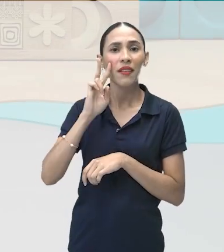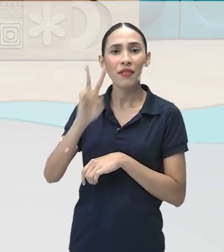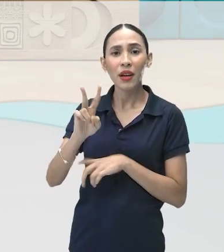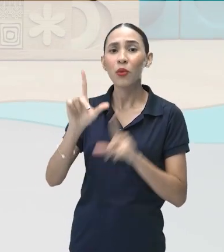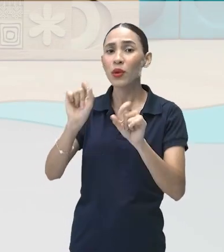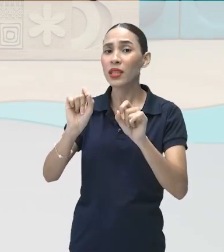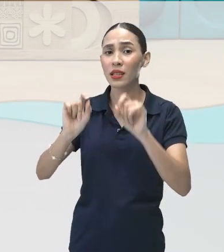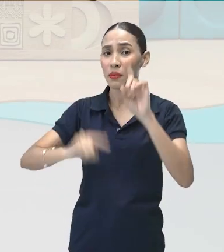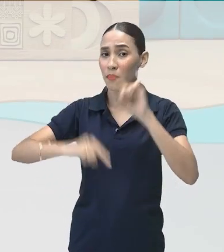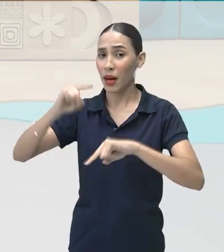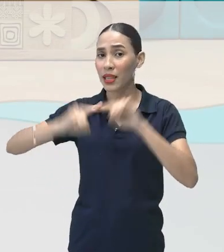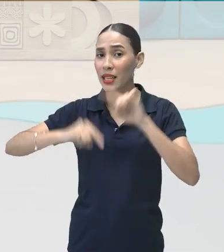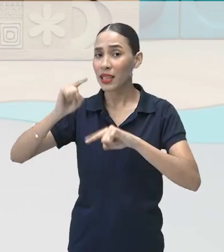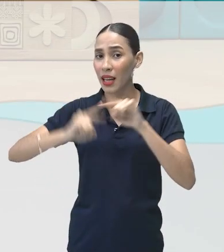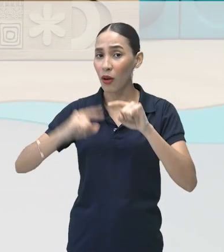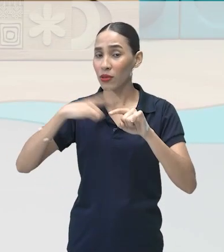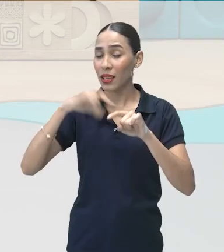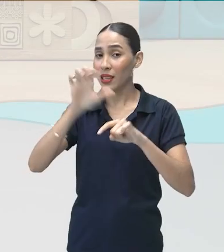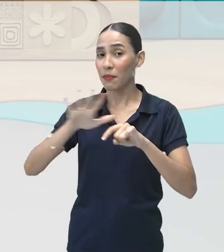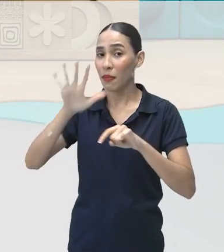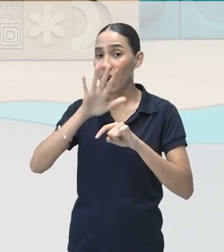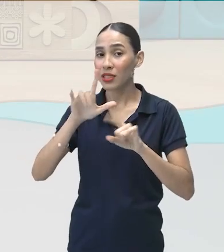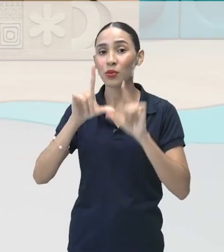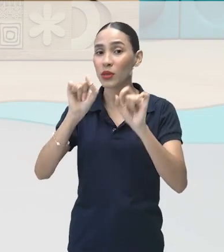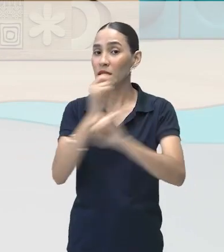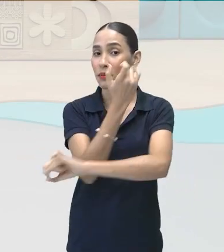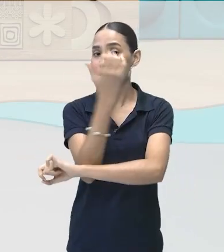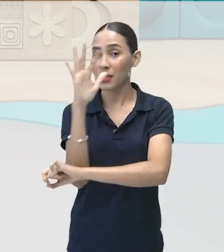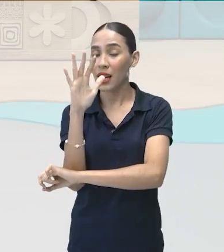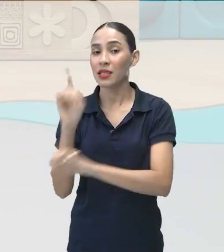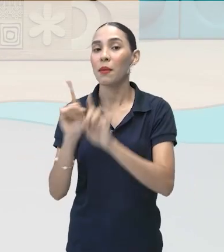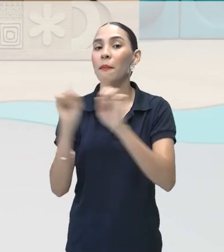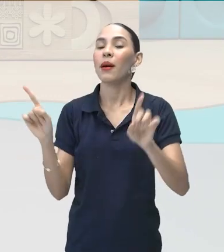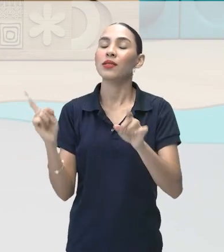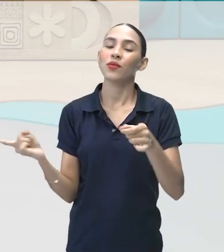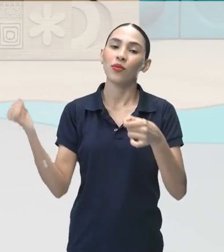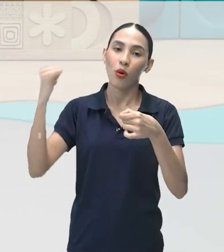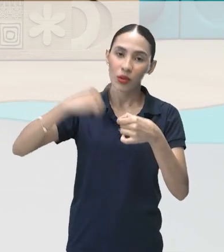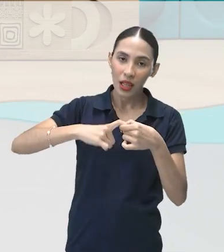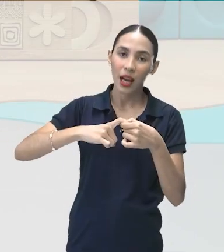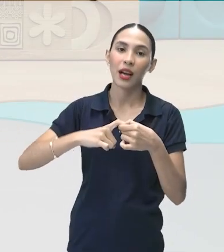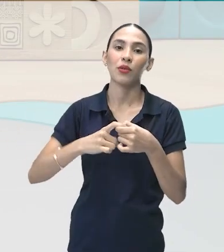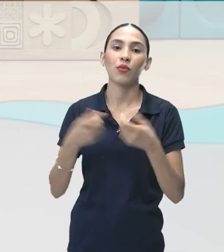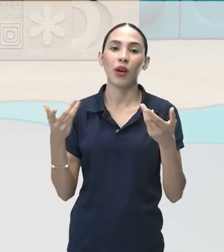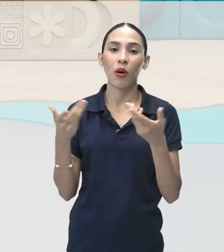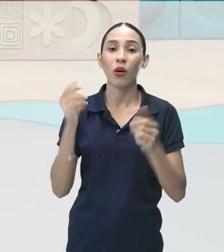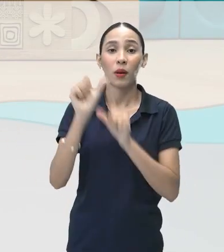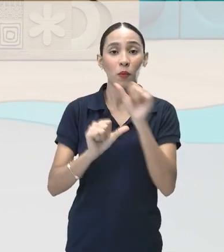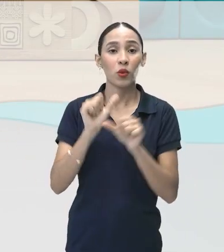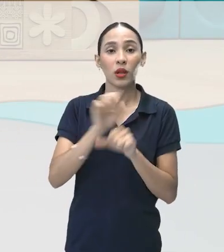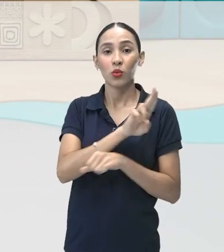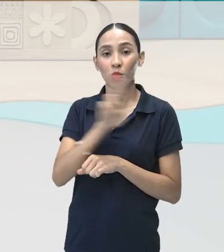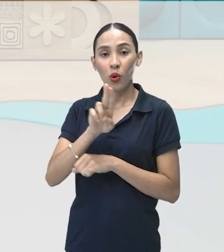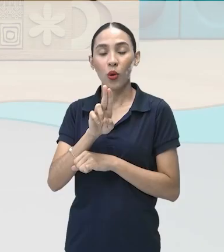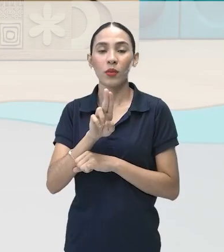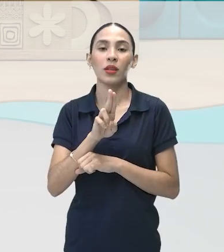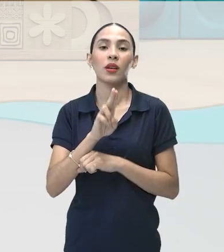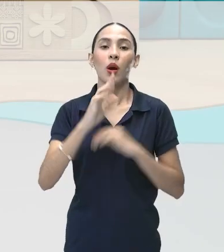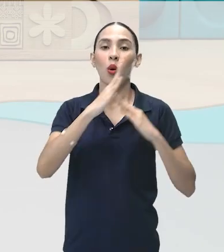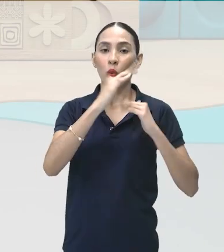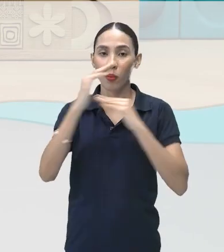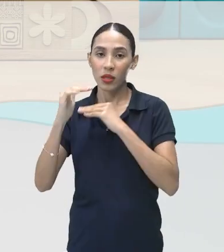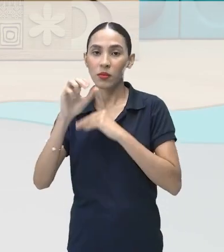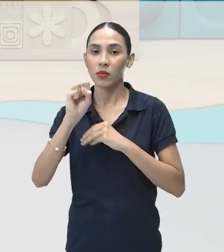aquele objeto, o que é aquela paisagem. E aí, mas eles voltaram, chamando de cubismo sintético, aí